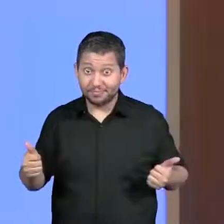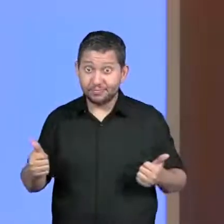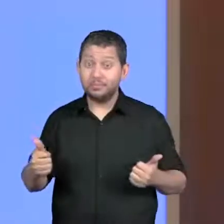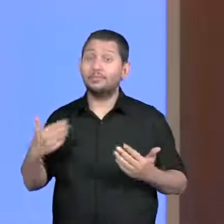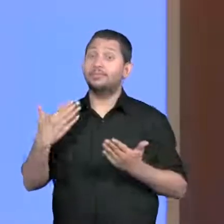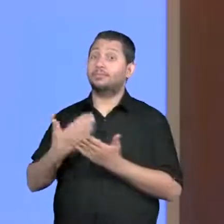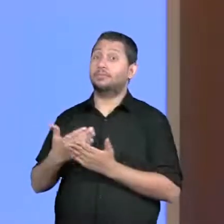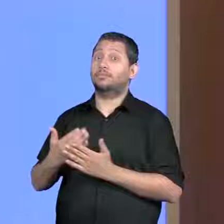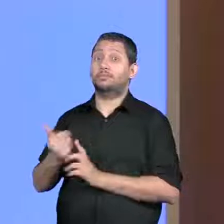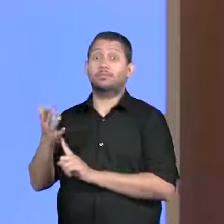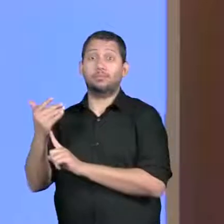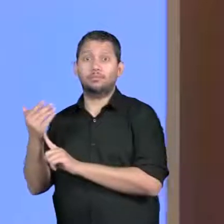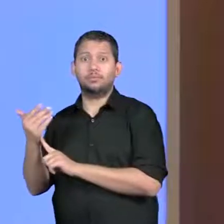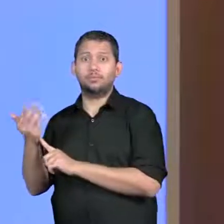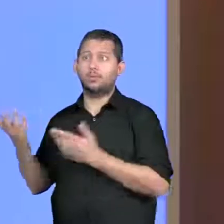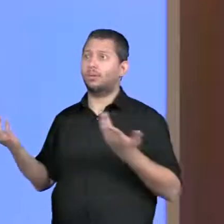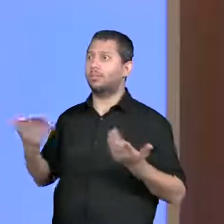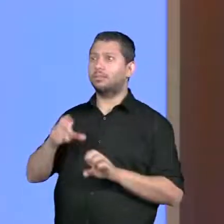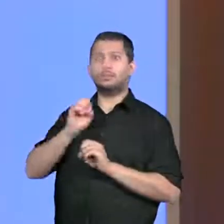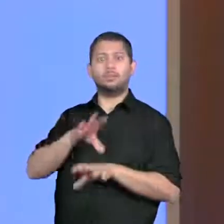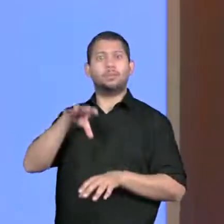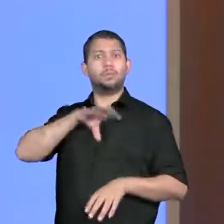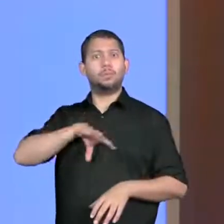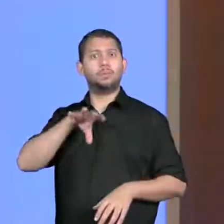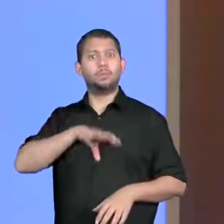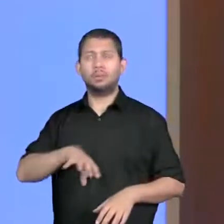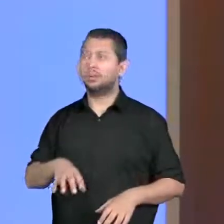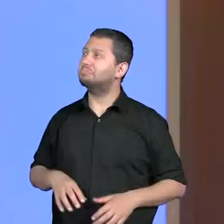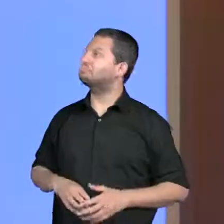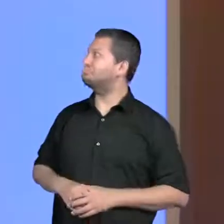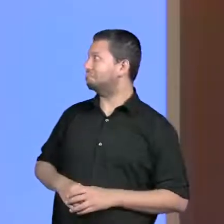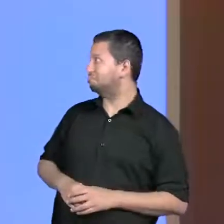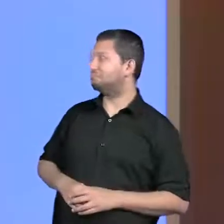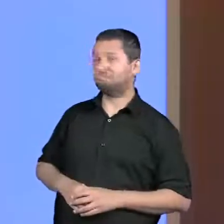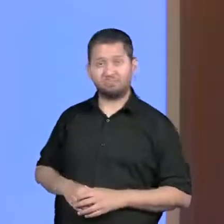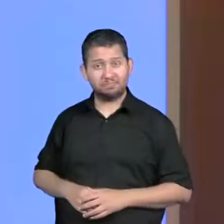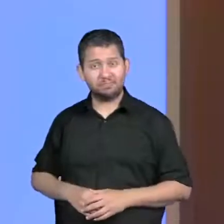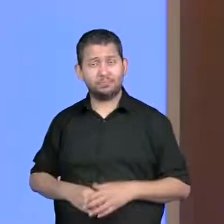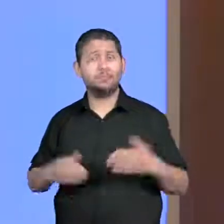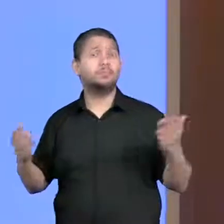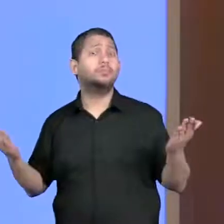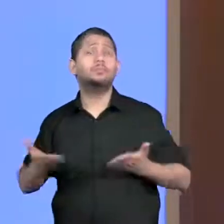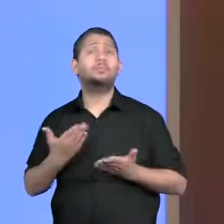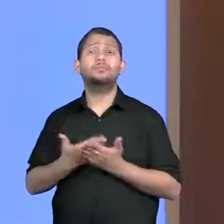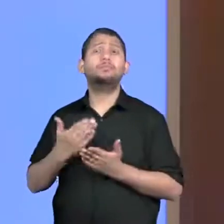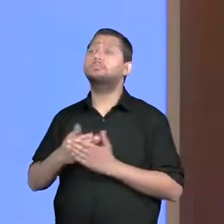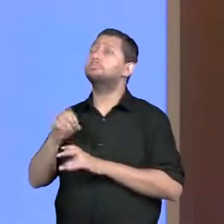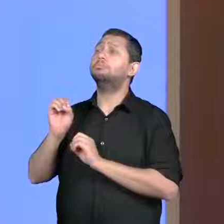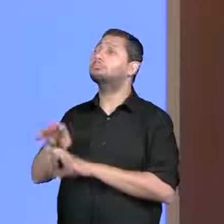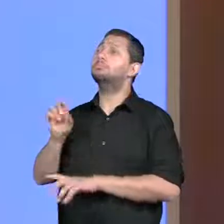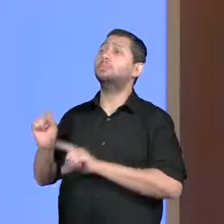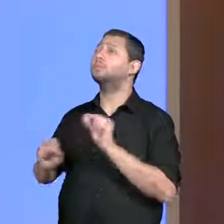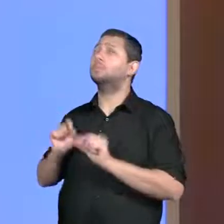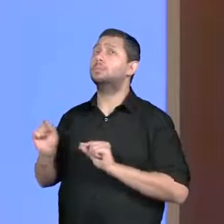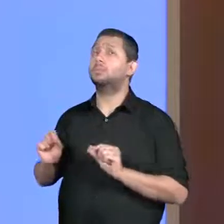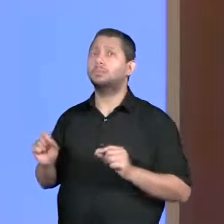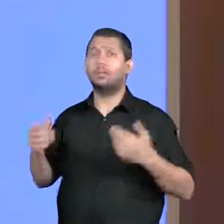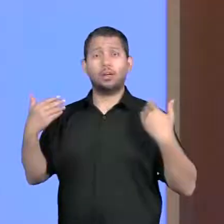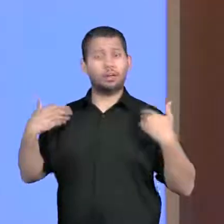de tecnologia para a aula de língua portuguesa, professor Seba. E o que tem na aula de hoje? O que eu